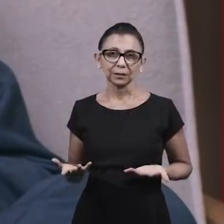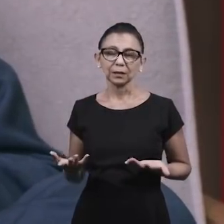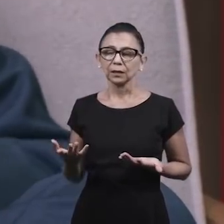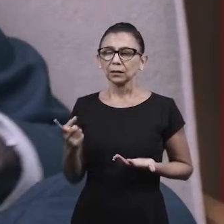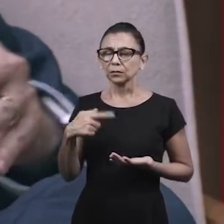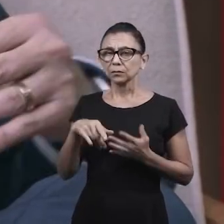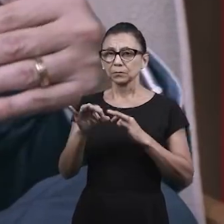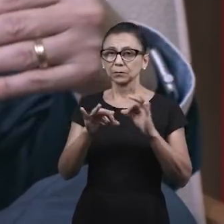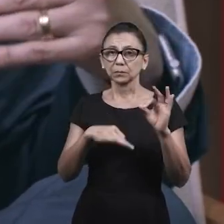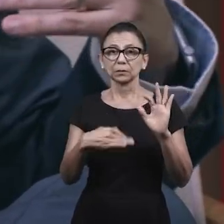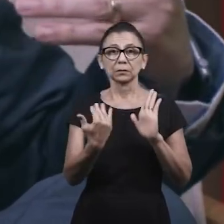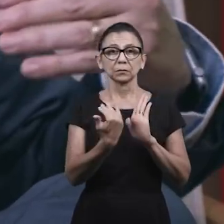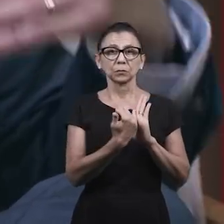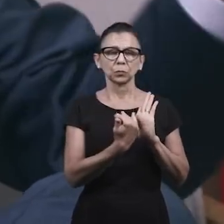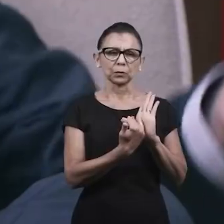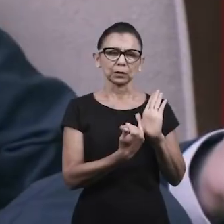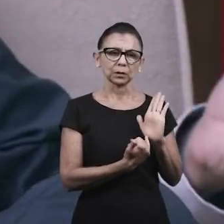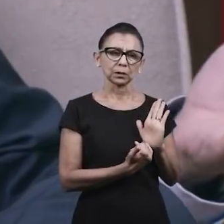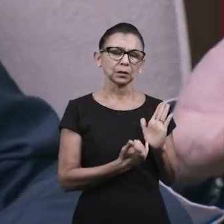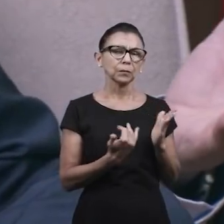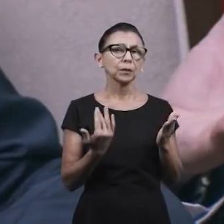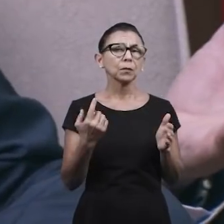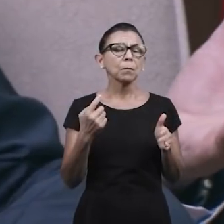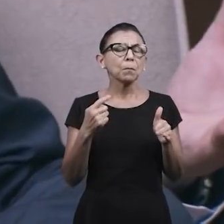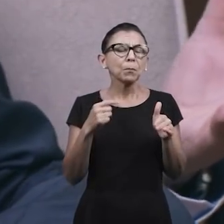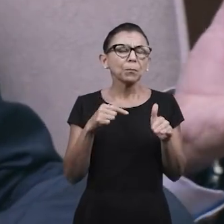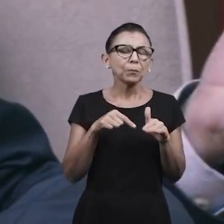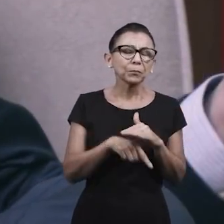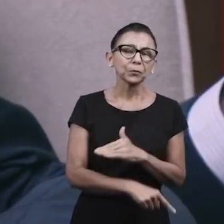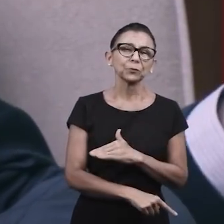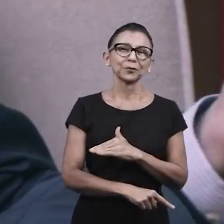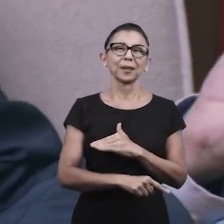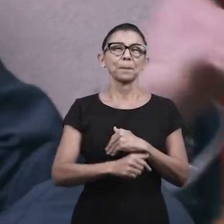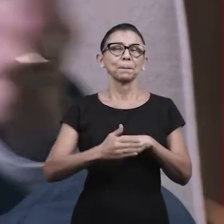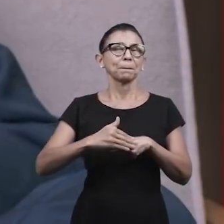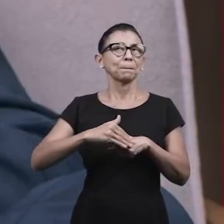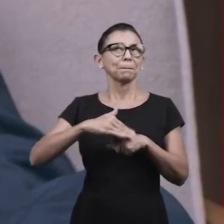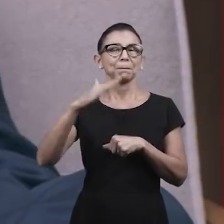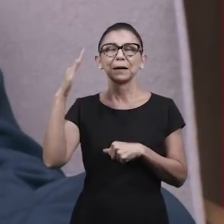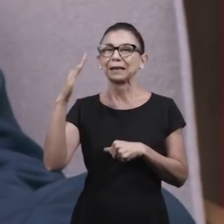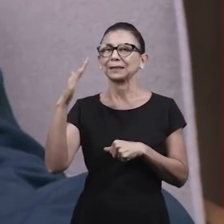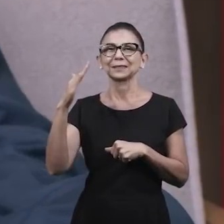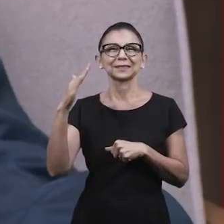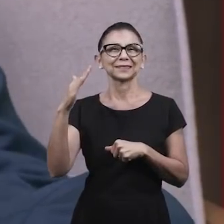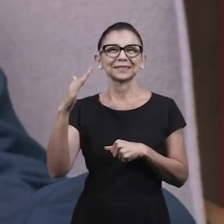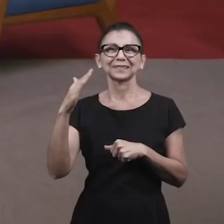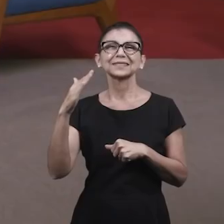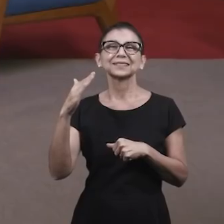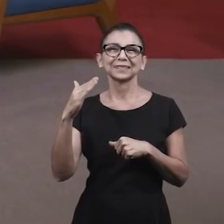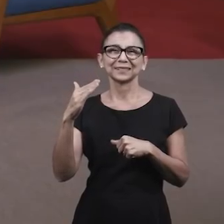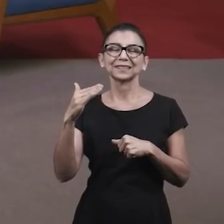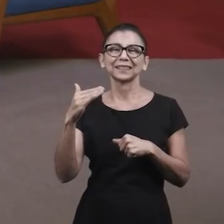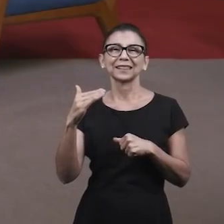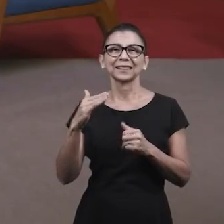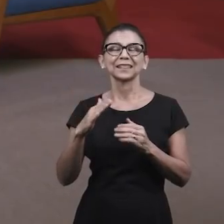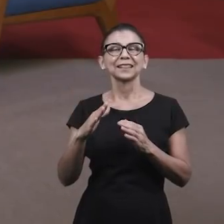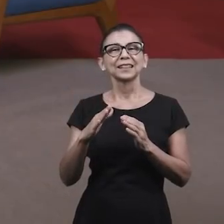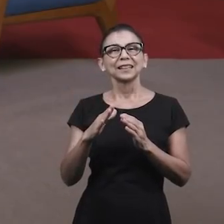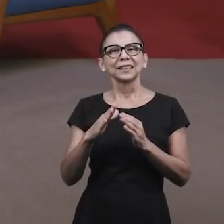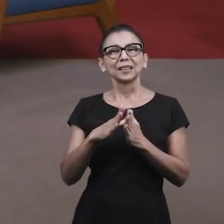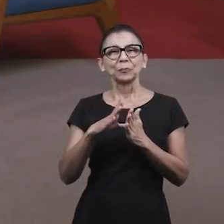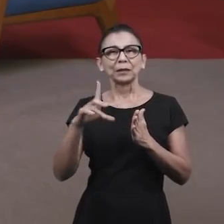verdade, a nossa maior bênção daquele que tem uma experiência de salvação em Jesus